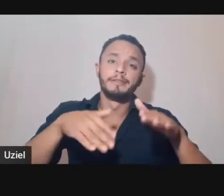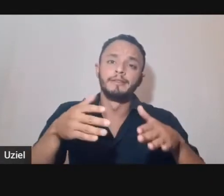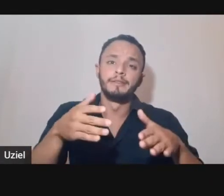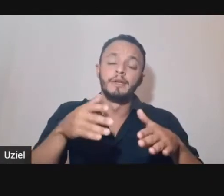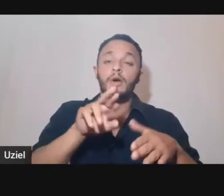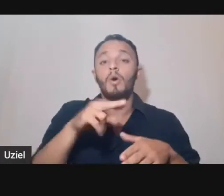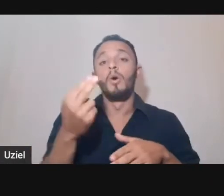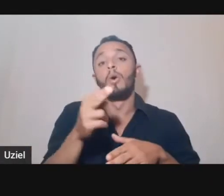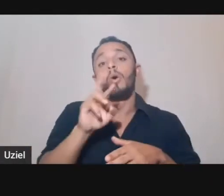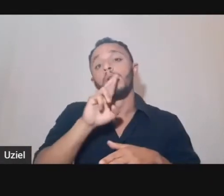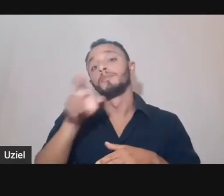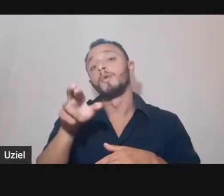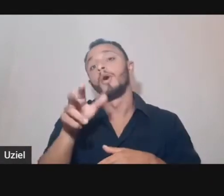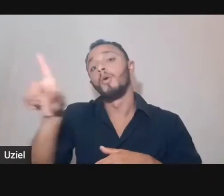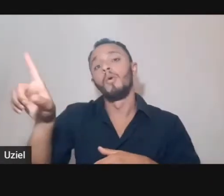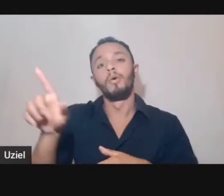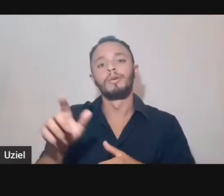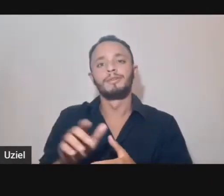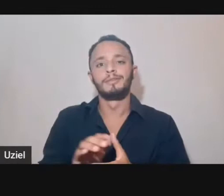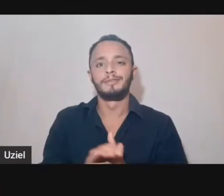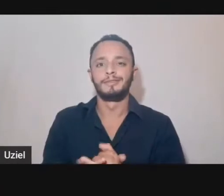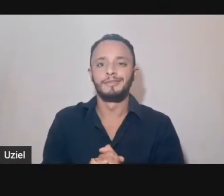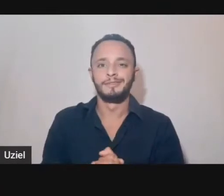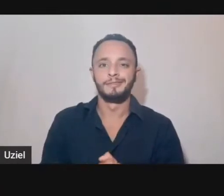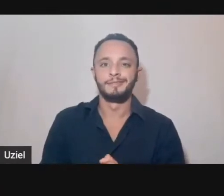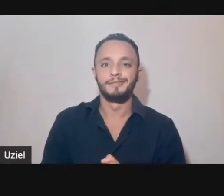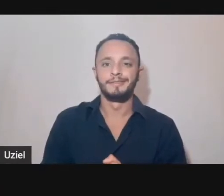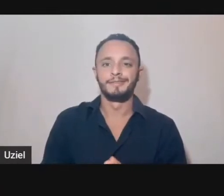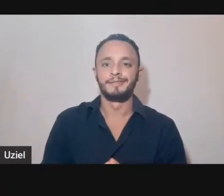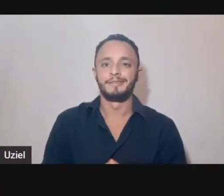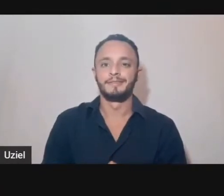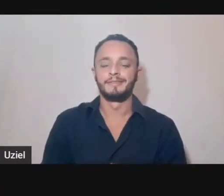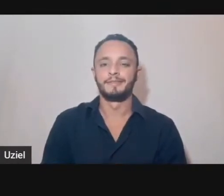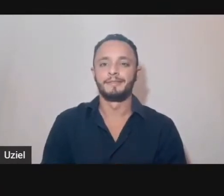para as perguntas do público.